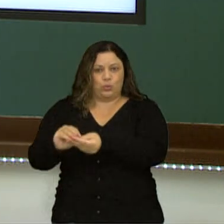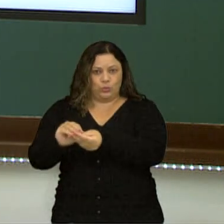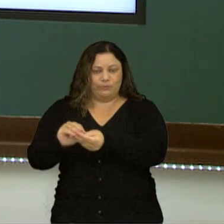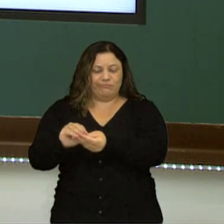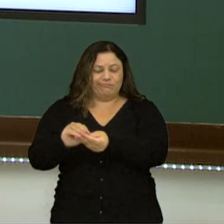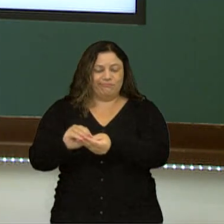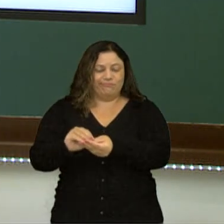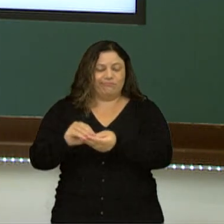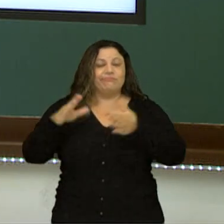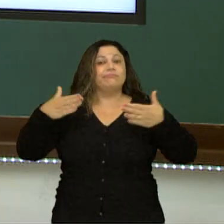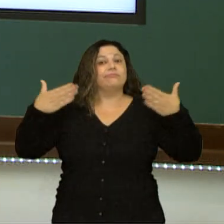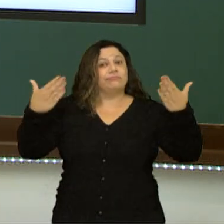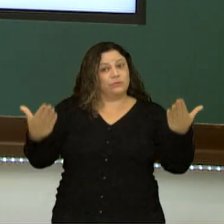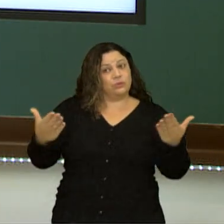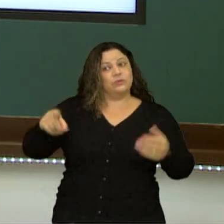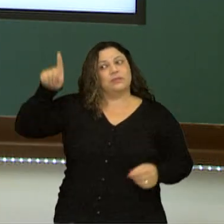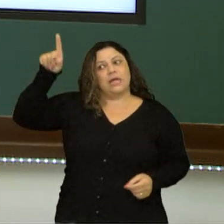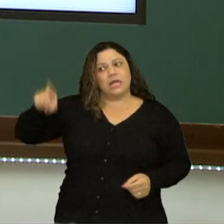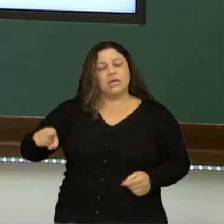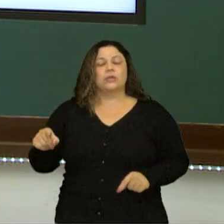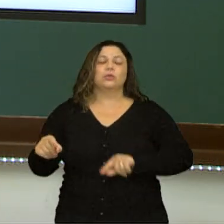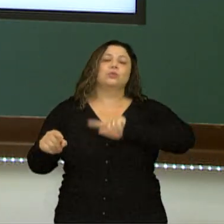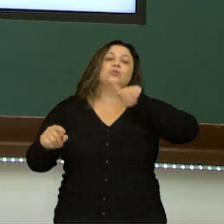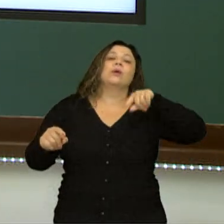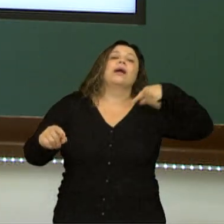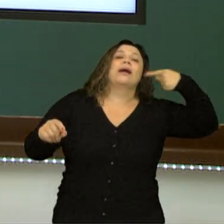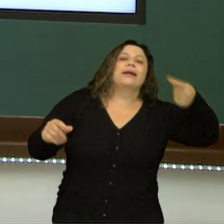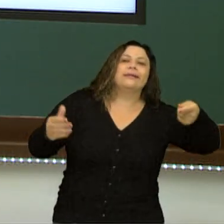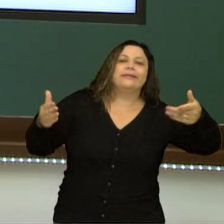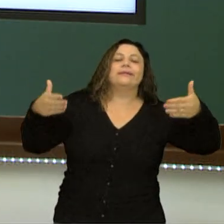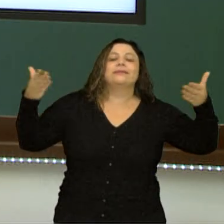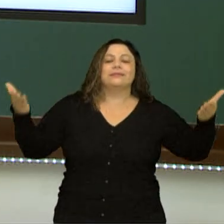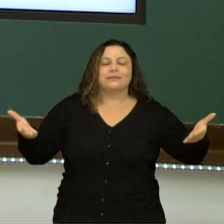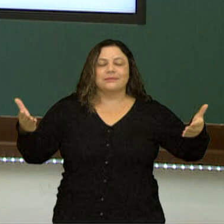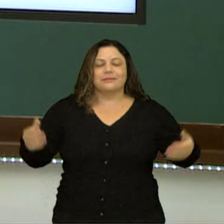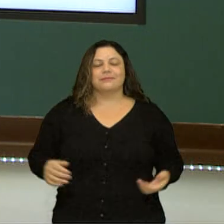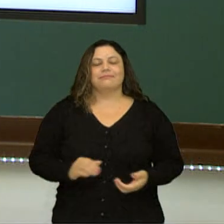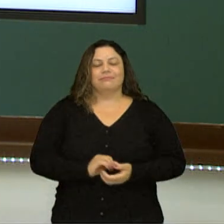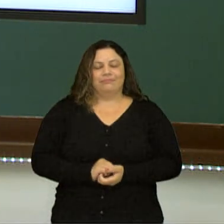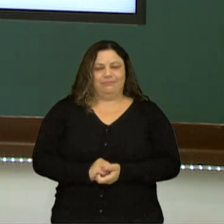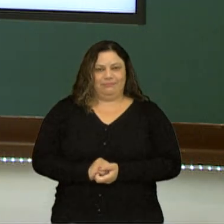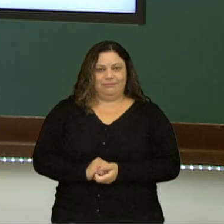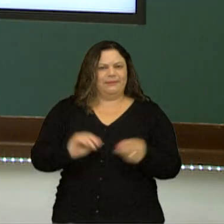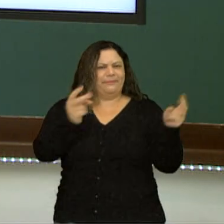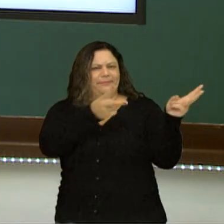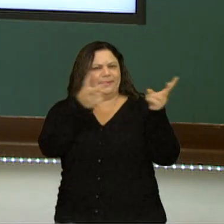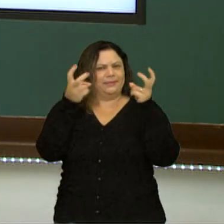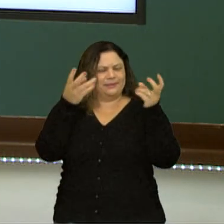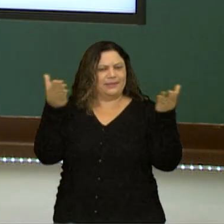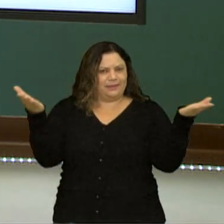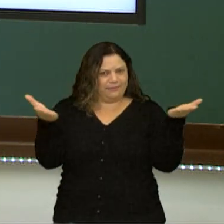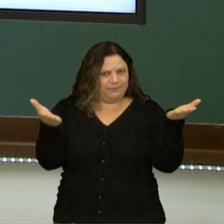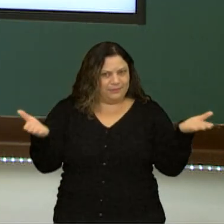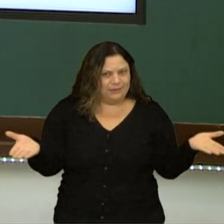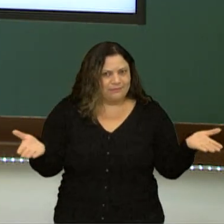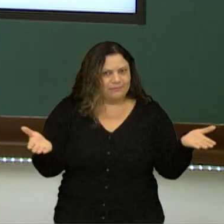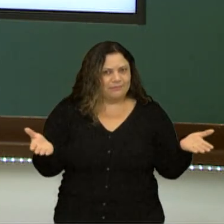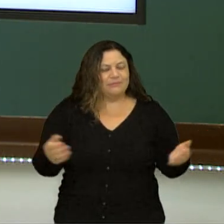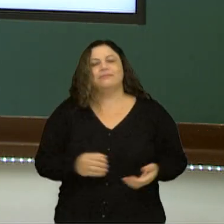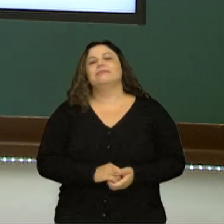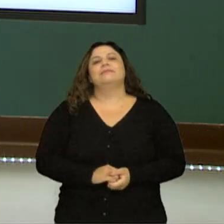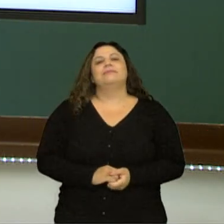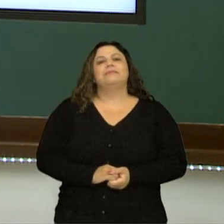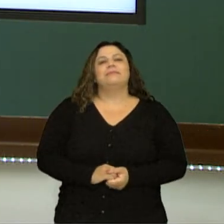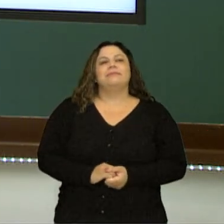Então, considero isso, considero aquilo, sendo assim eu faço isso. Percebem? Essa é uma função